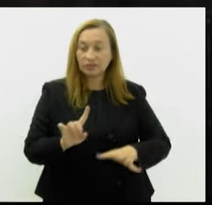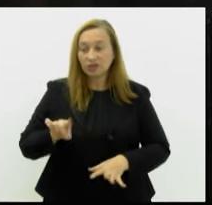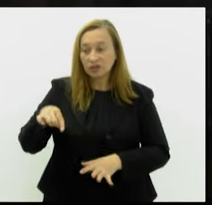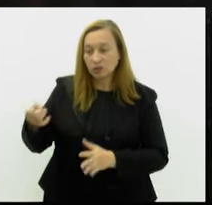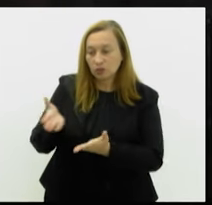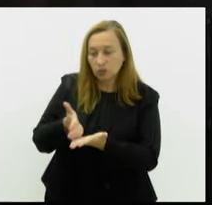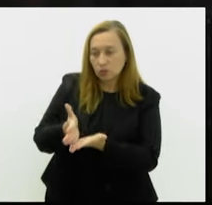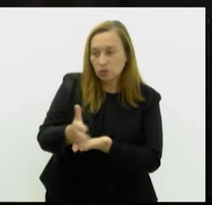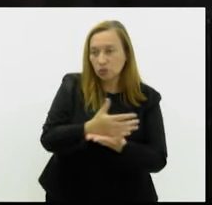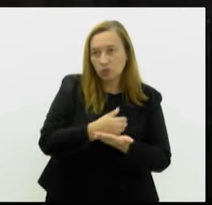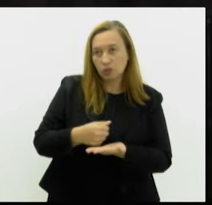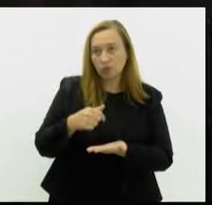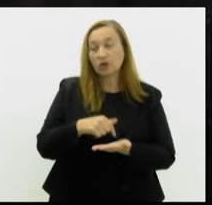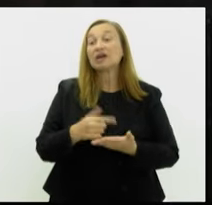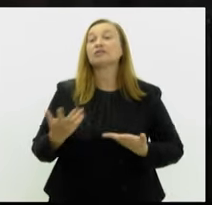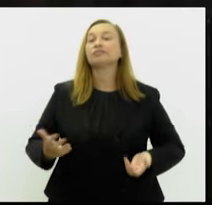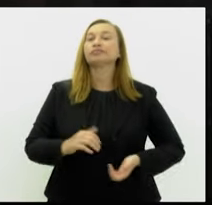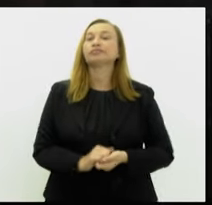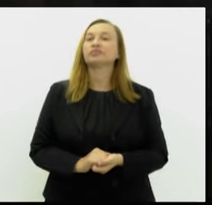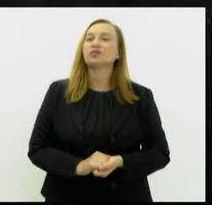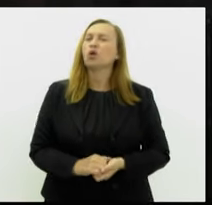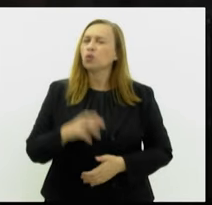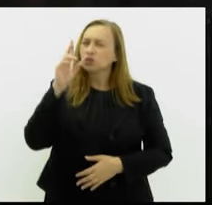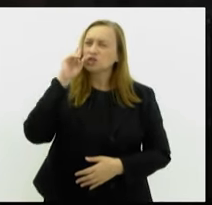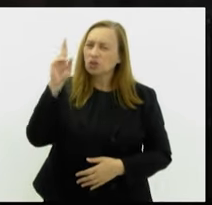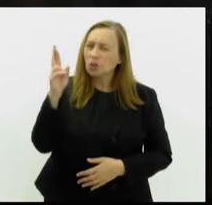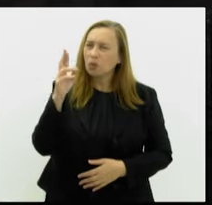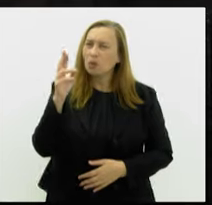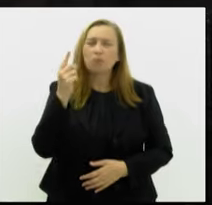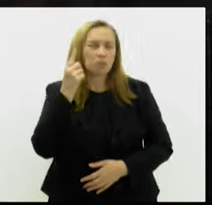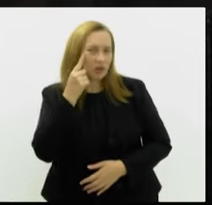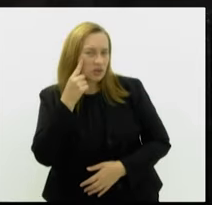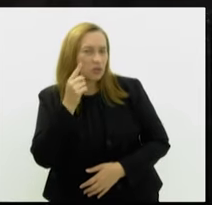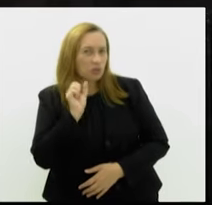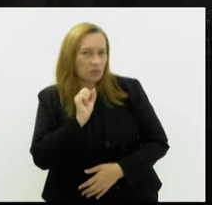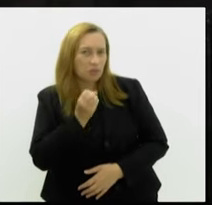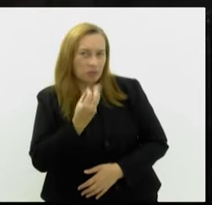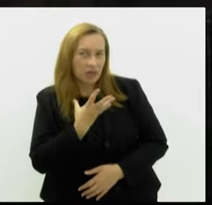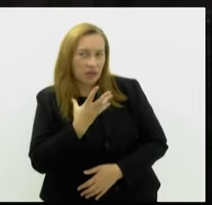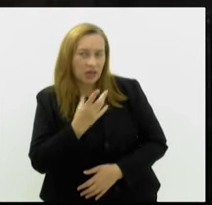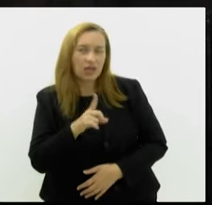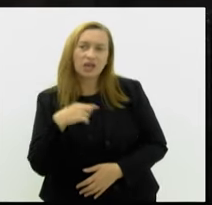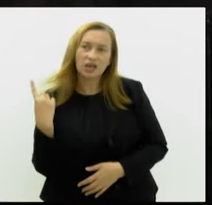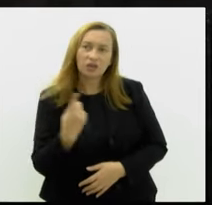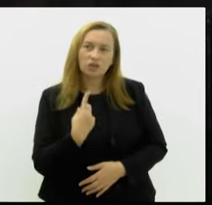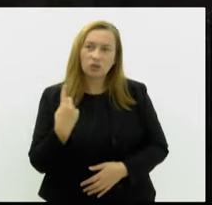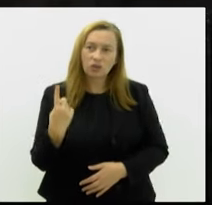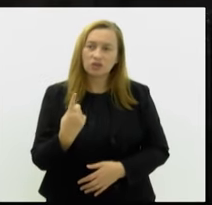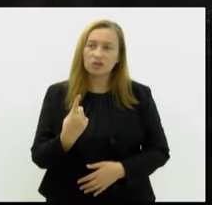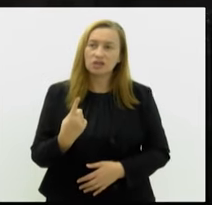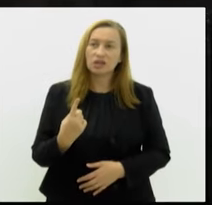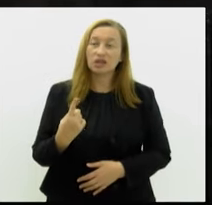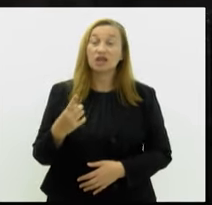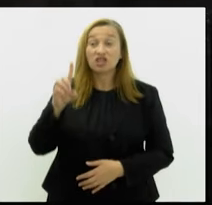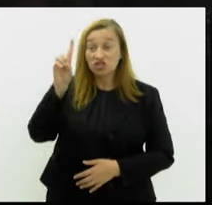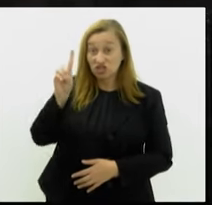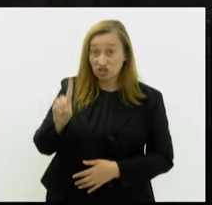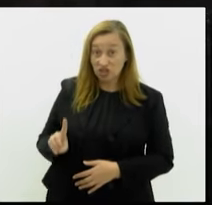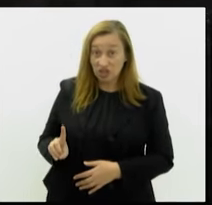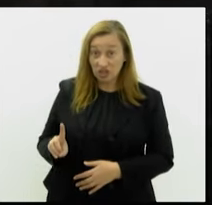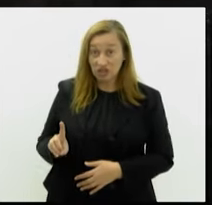produção. Será, e o senhor abordou isso muito bem, que a nossa direita consolidada